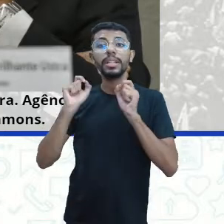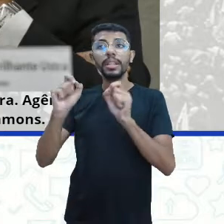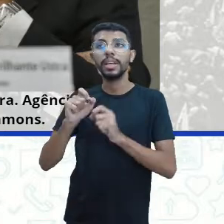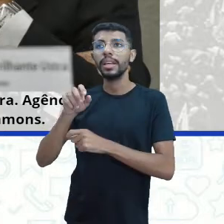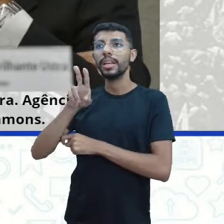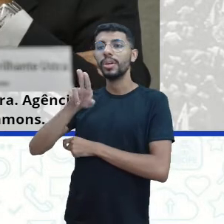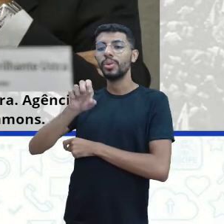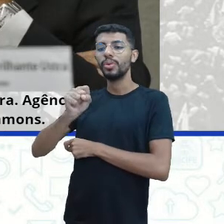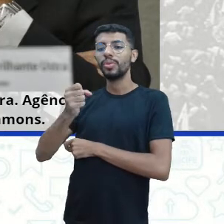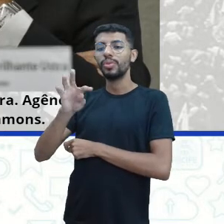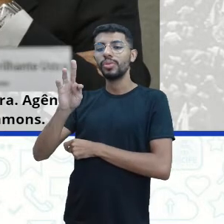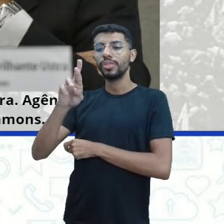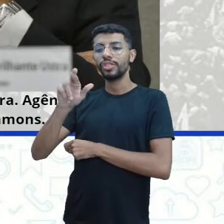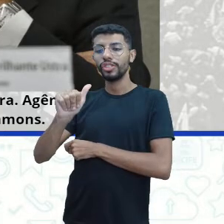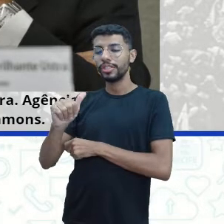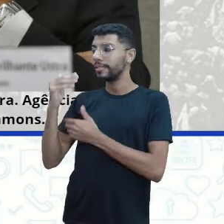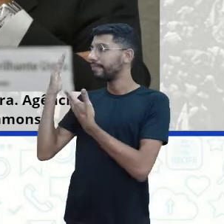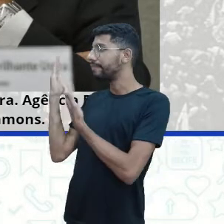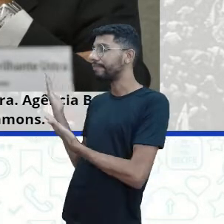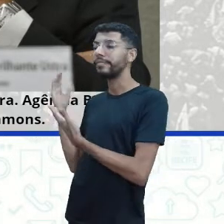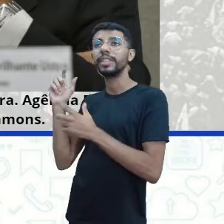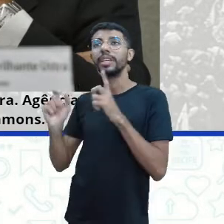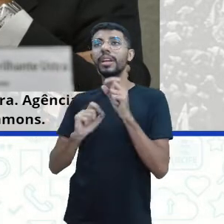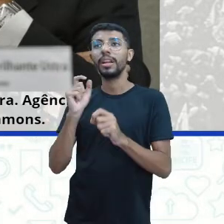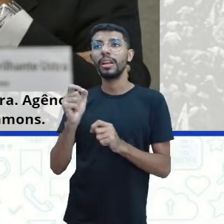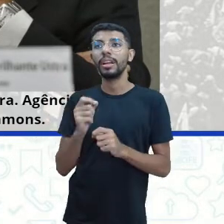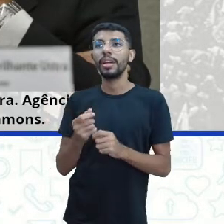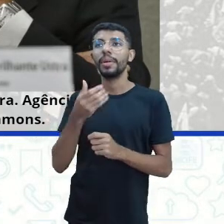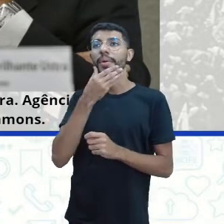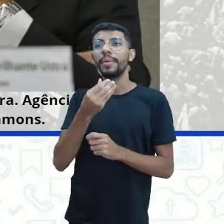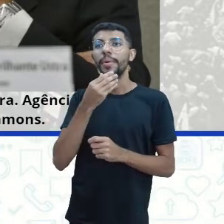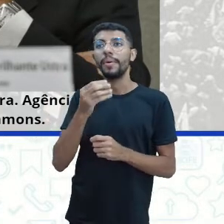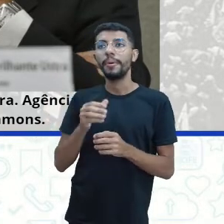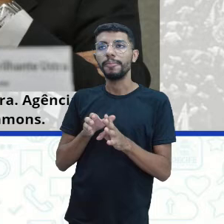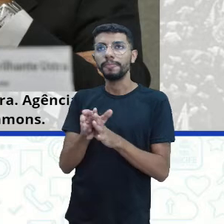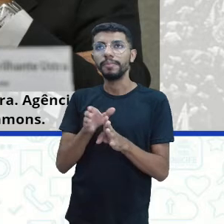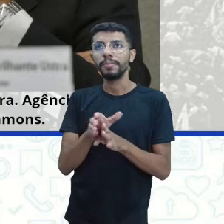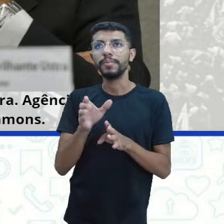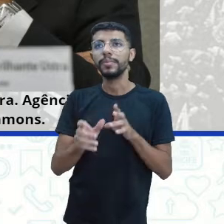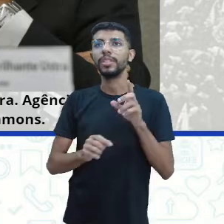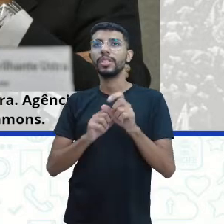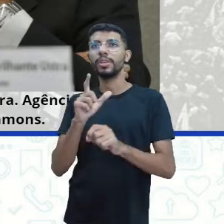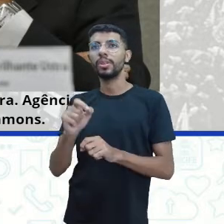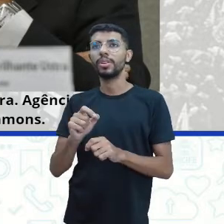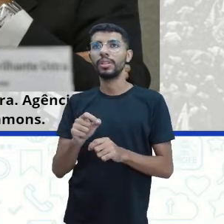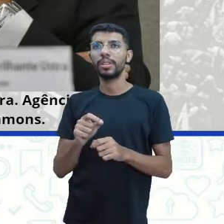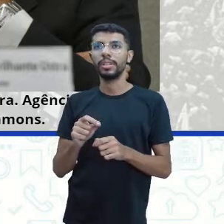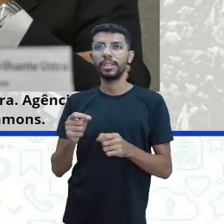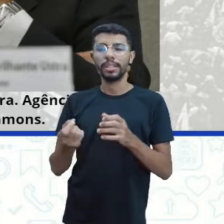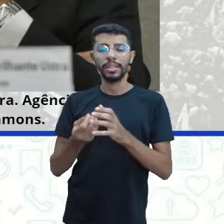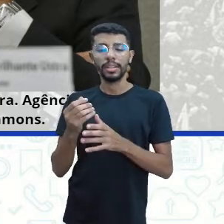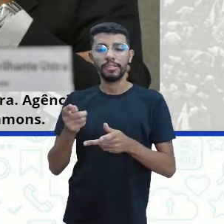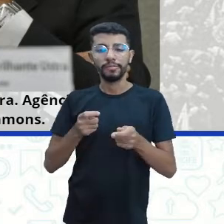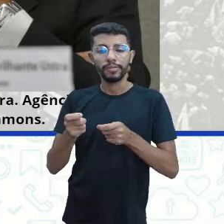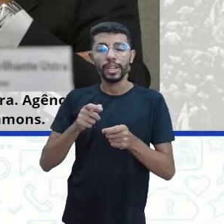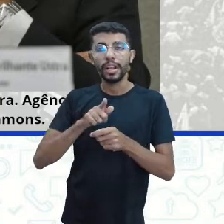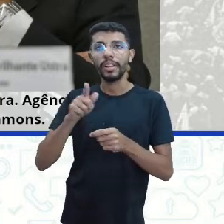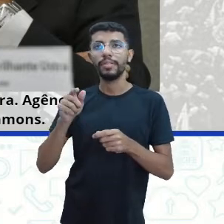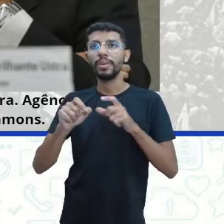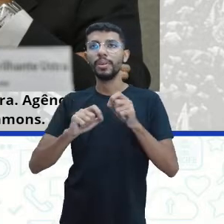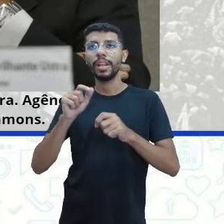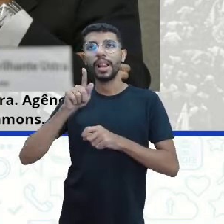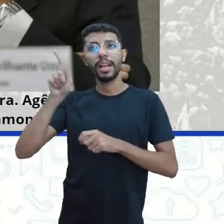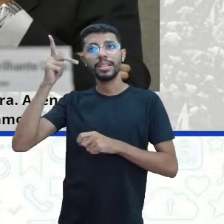Ustra, que era um coronel que dirigiu durante um certo tempo em São Paulo o DOI-CODE, que a gente falou sobre isso, que era um órgão de repressão, e